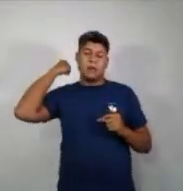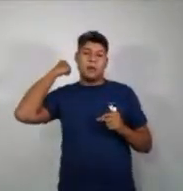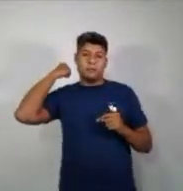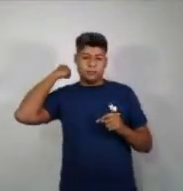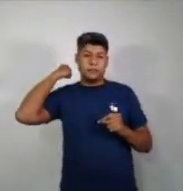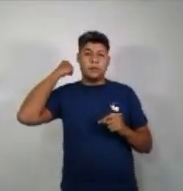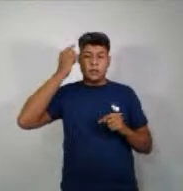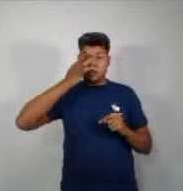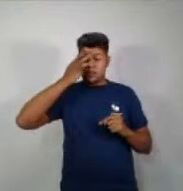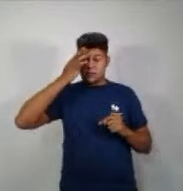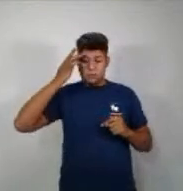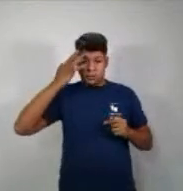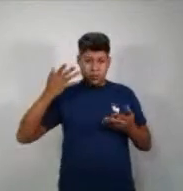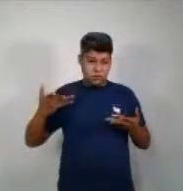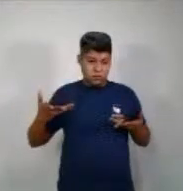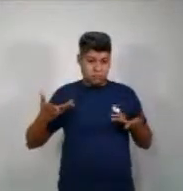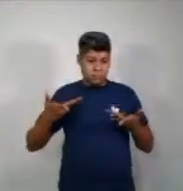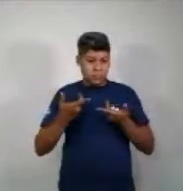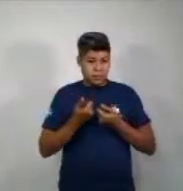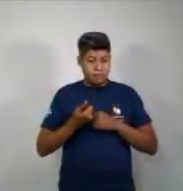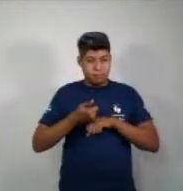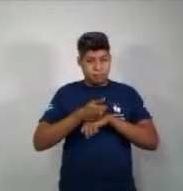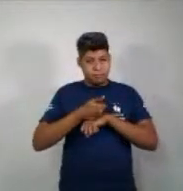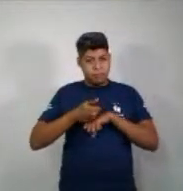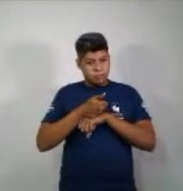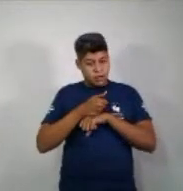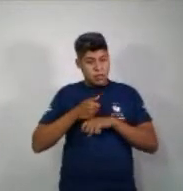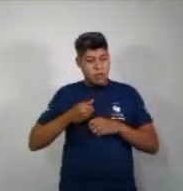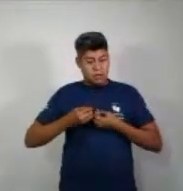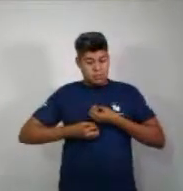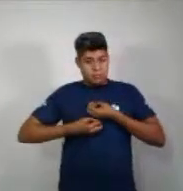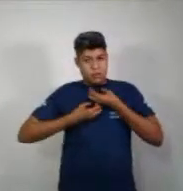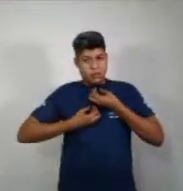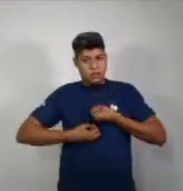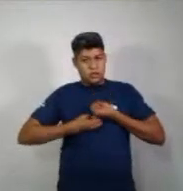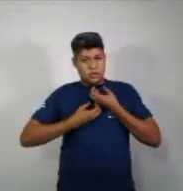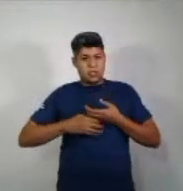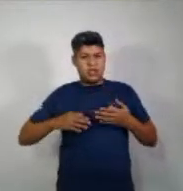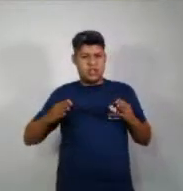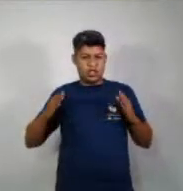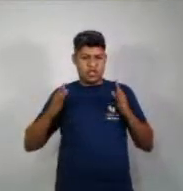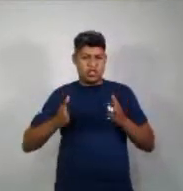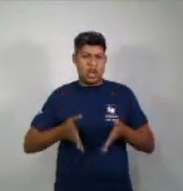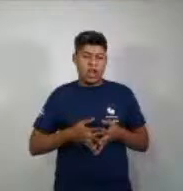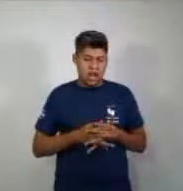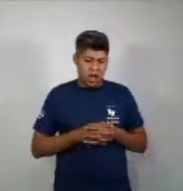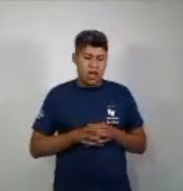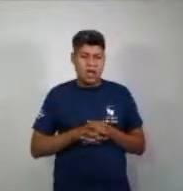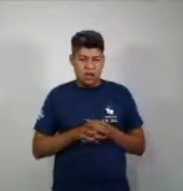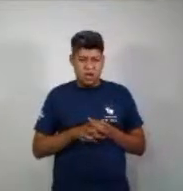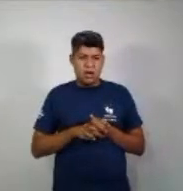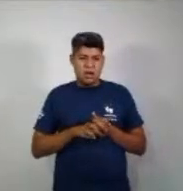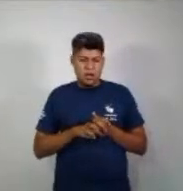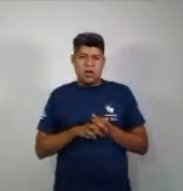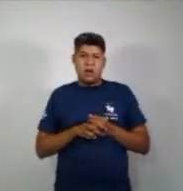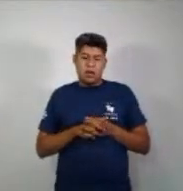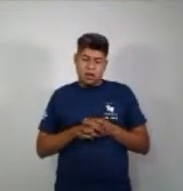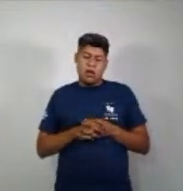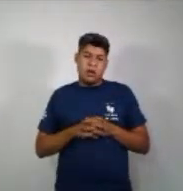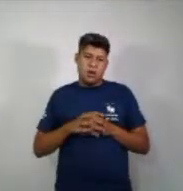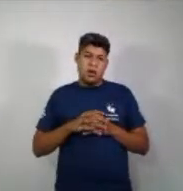grandes nomes da poesia, nem todos já eram, né, os grandes nomes da poesia, e não que